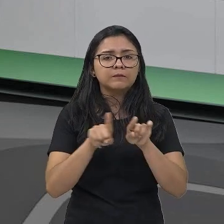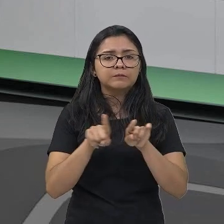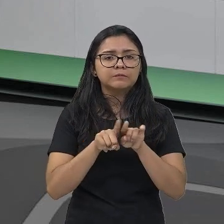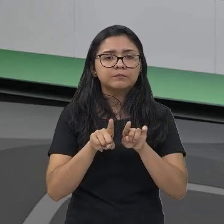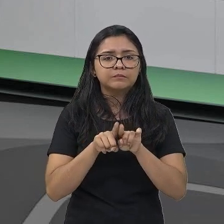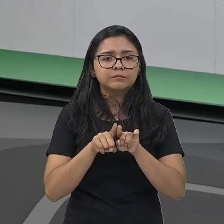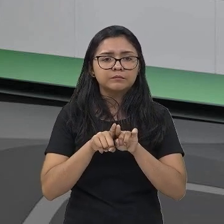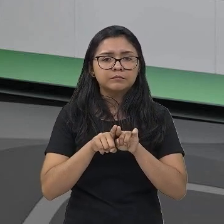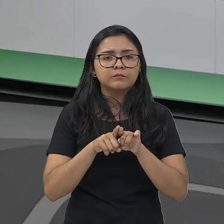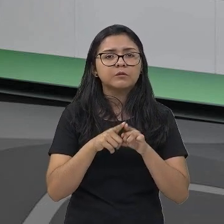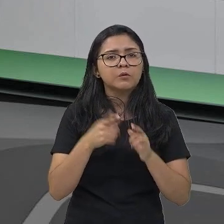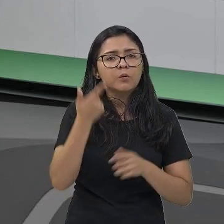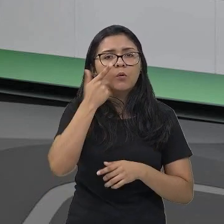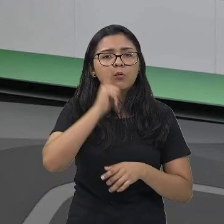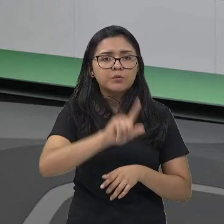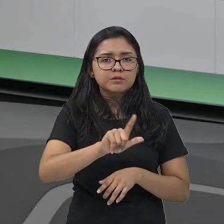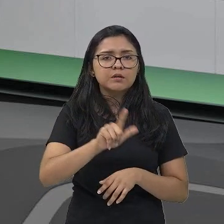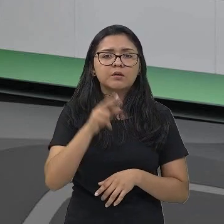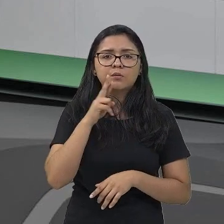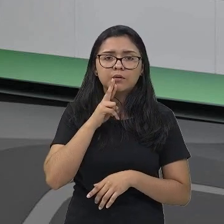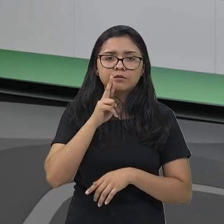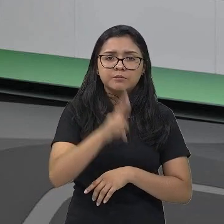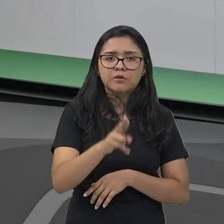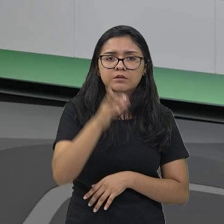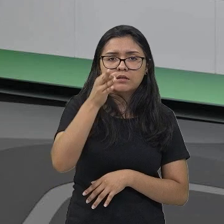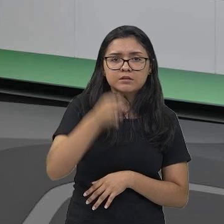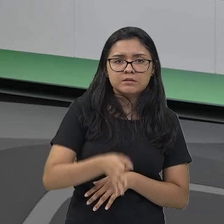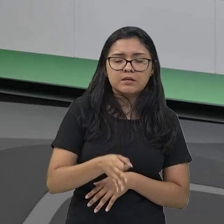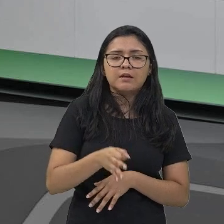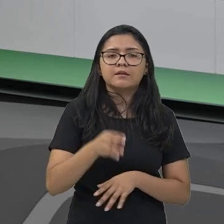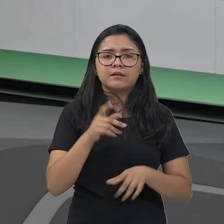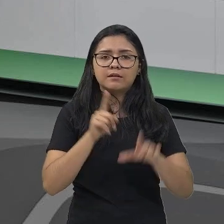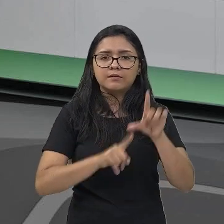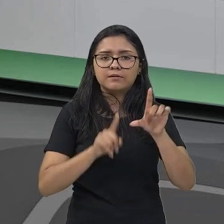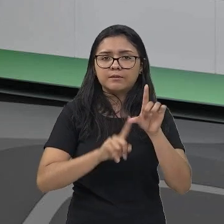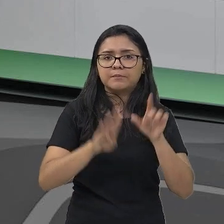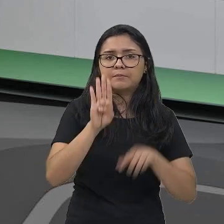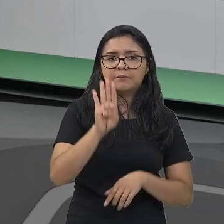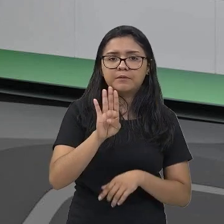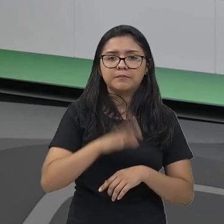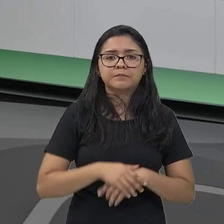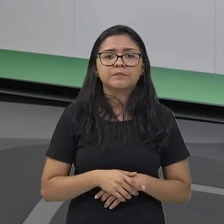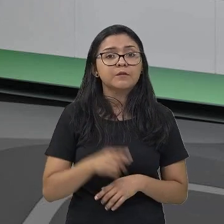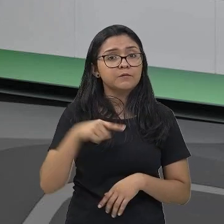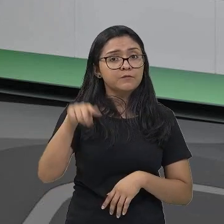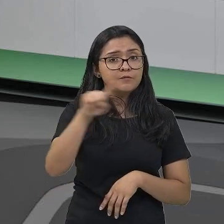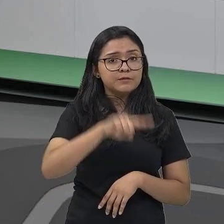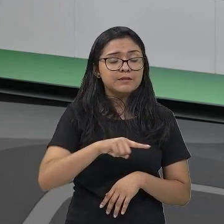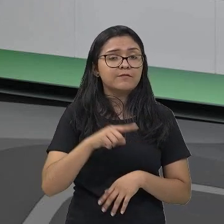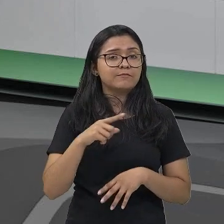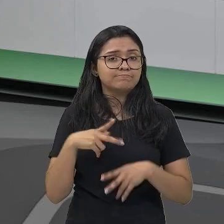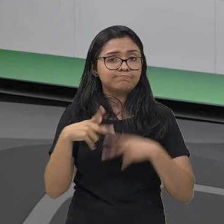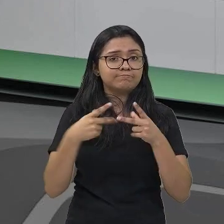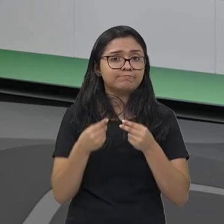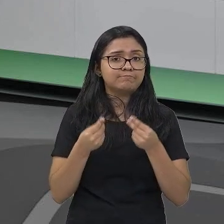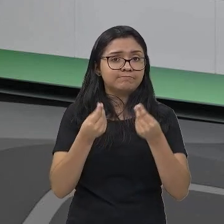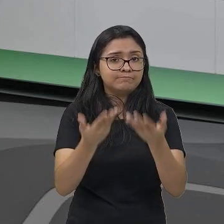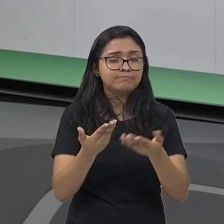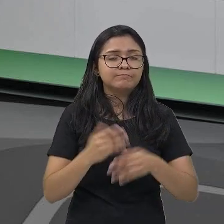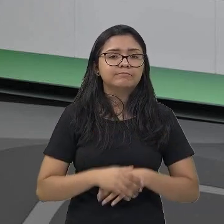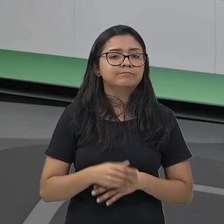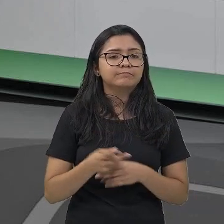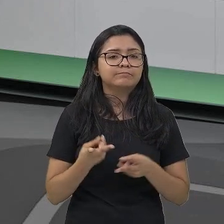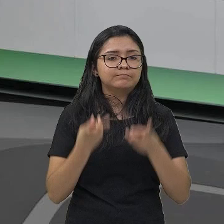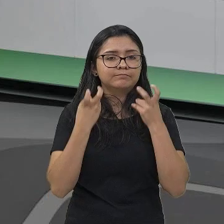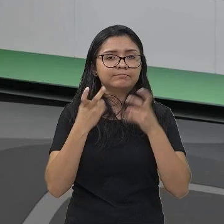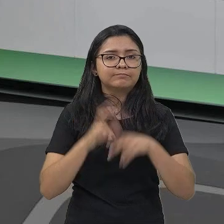à conclusão que a resposta correta era a letra B, você vai ganhar um mimo bem interessante. Observem aí.